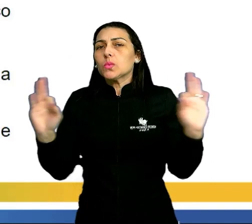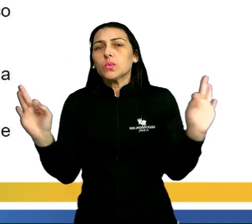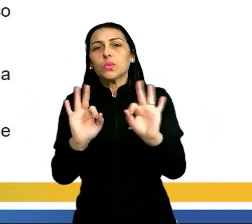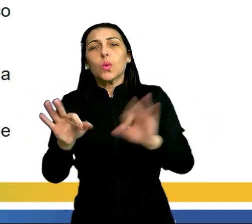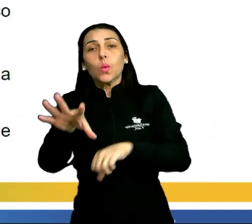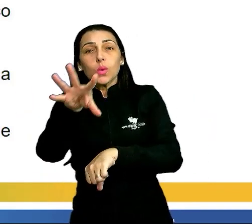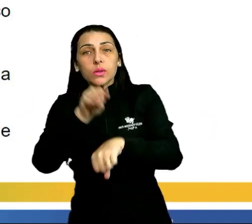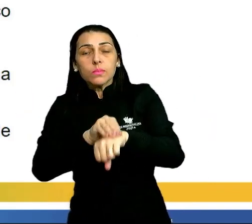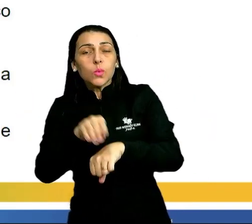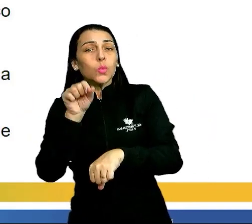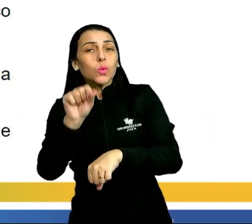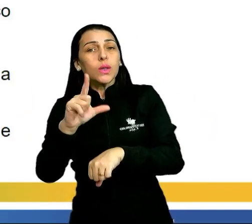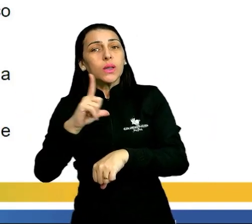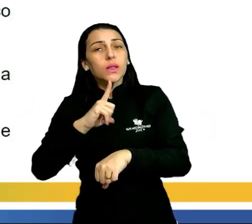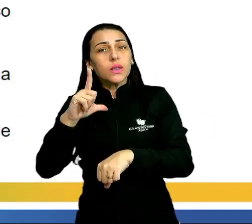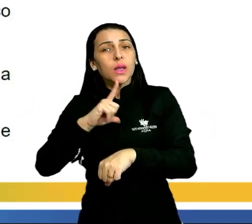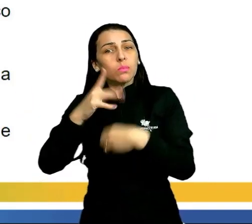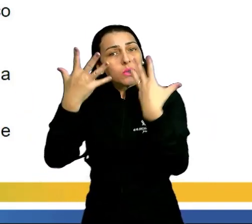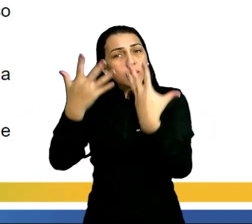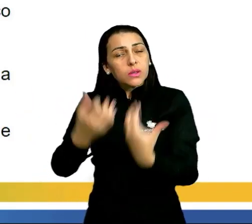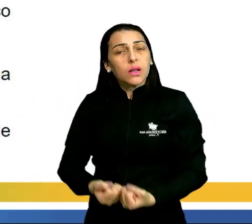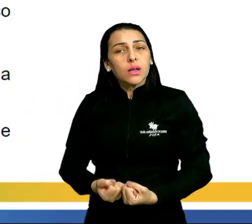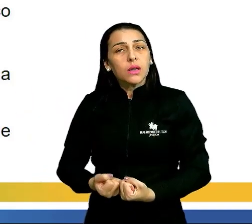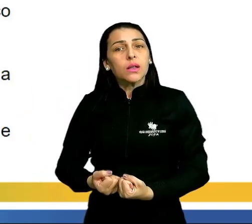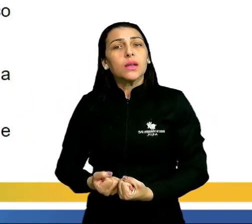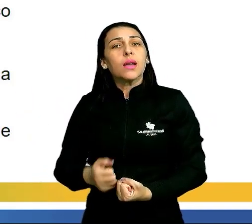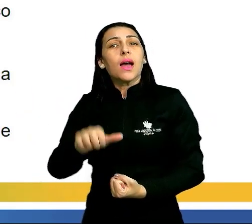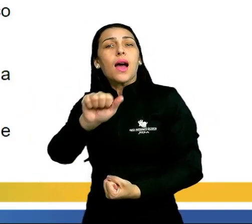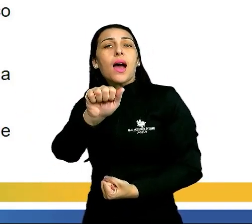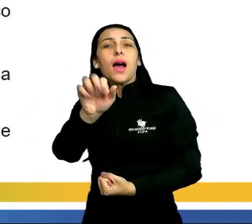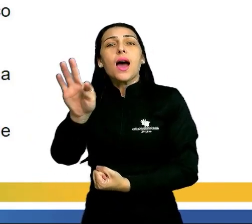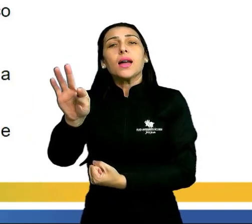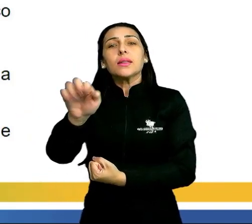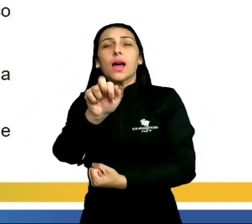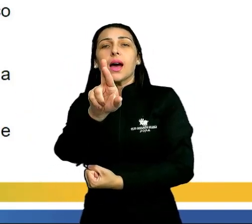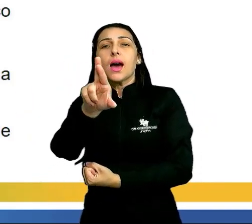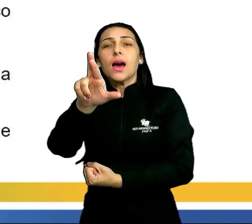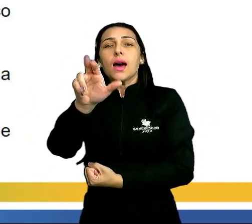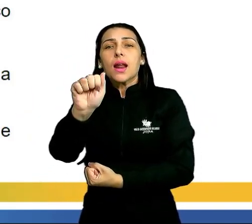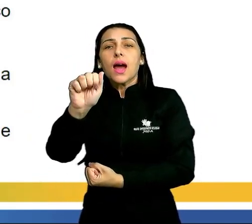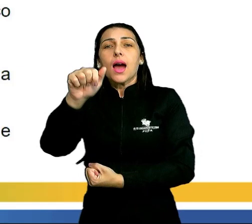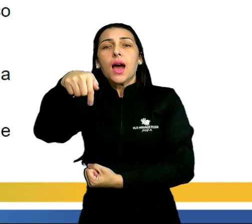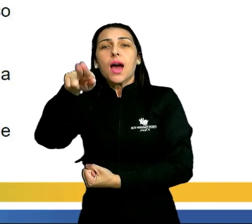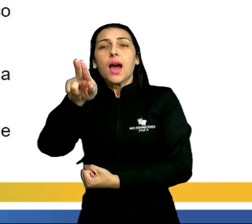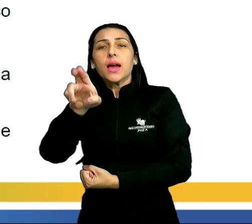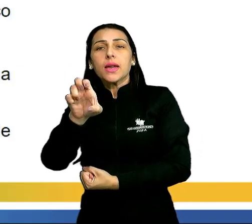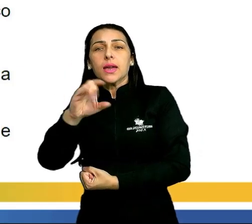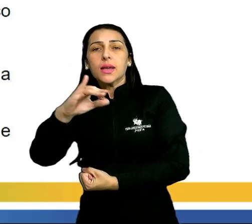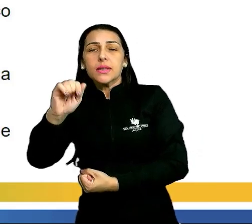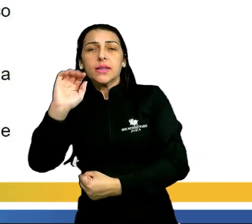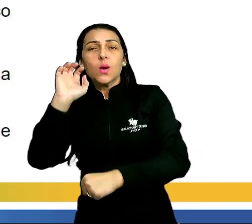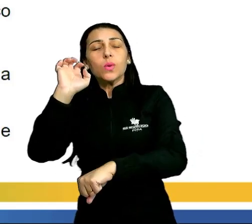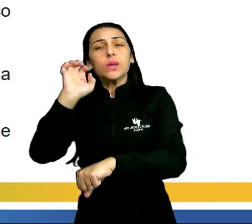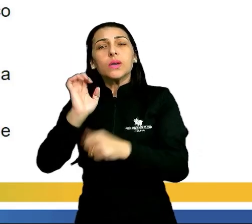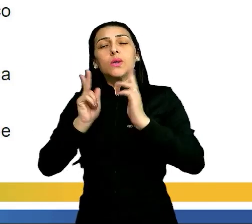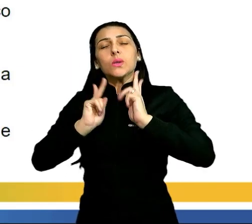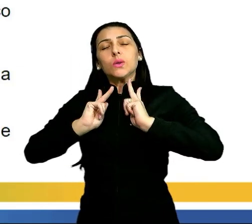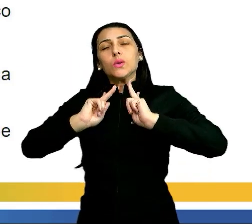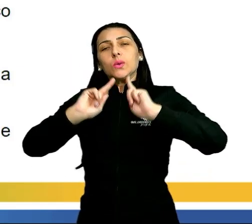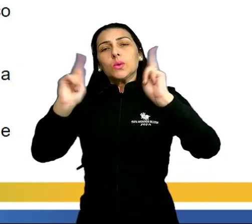do conhecimento, o que é que nós temos que adotar? A ataraxia, que quer dizer aquele estado de